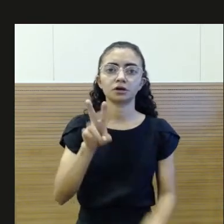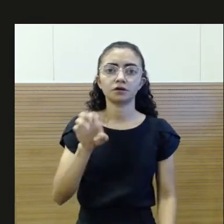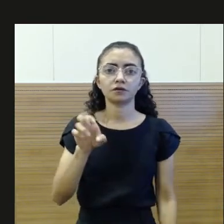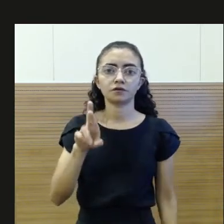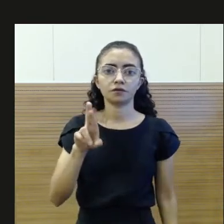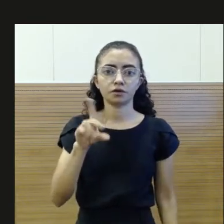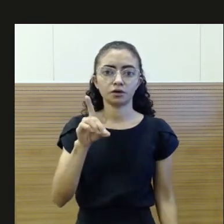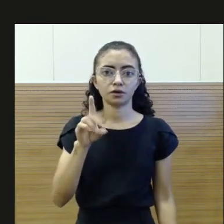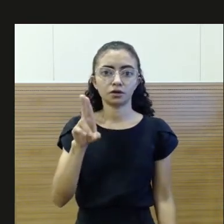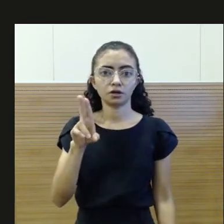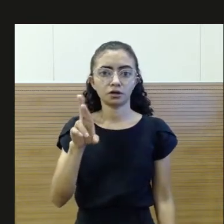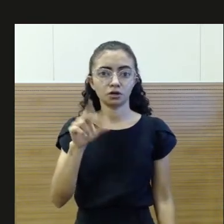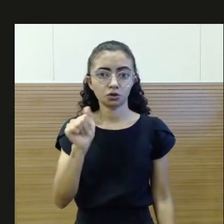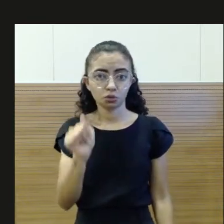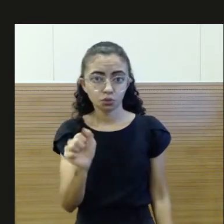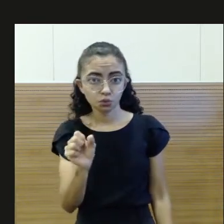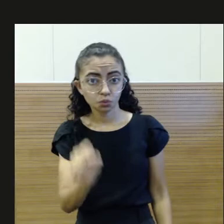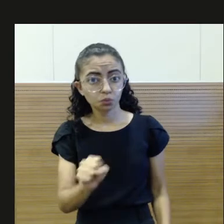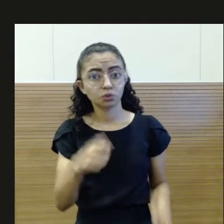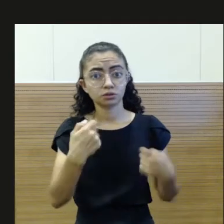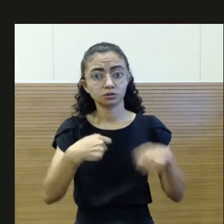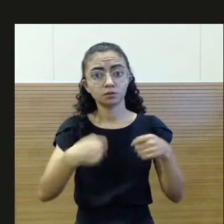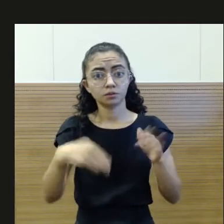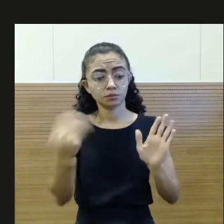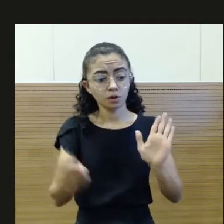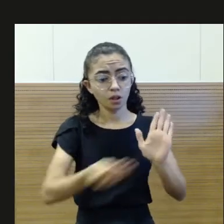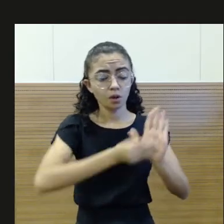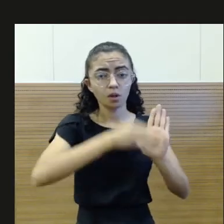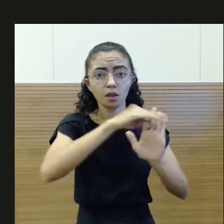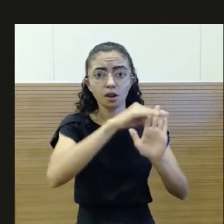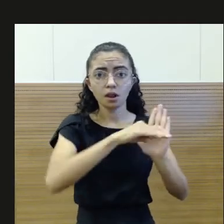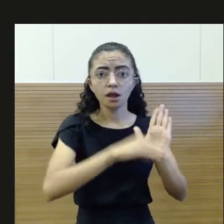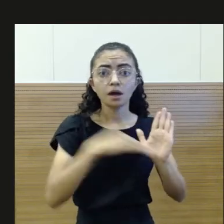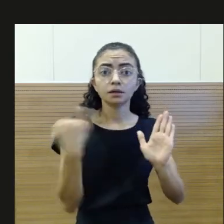E esses guias têm que mostrar a importância das